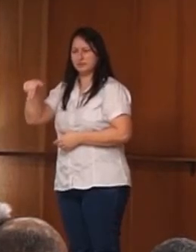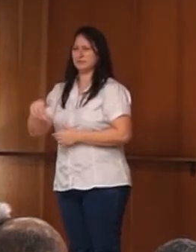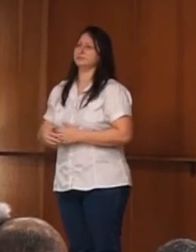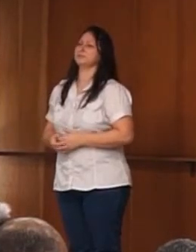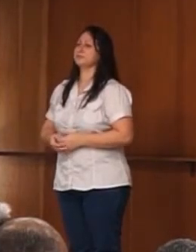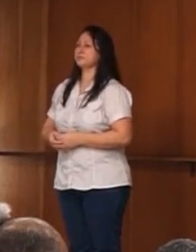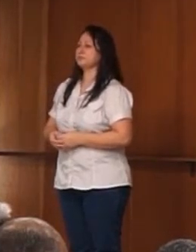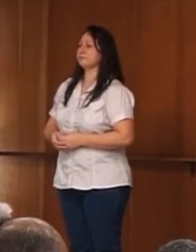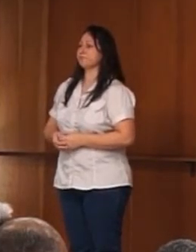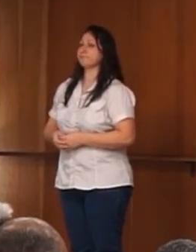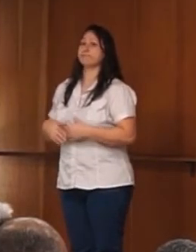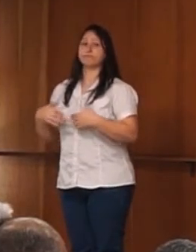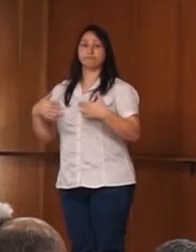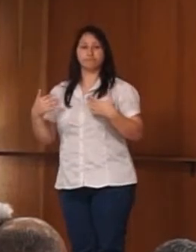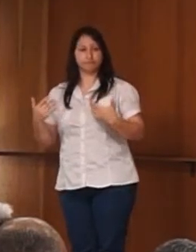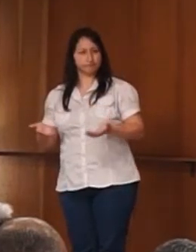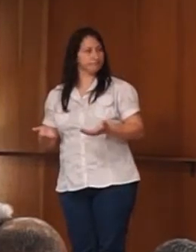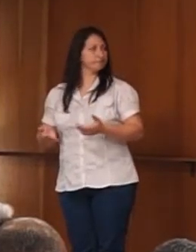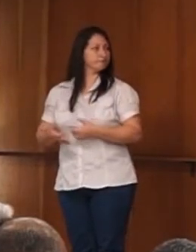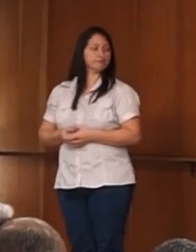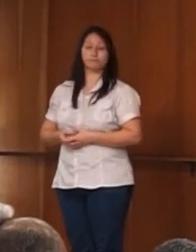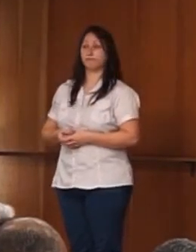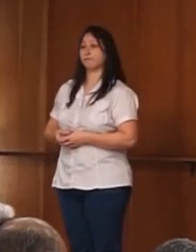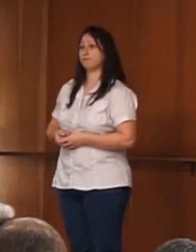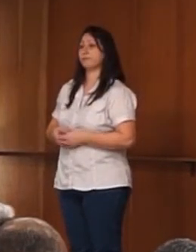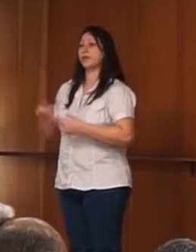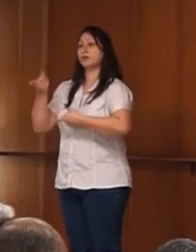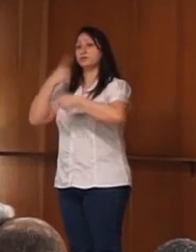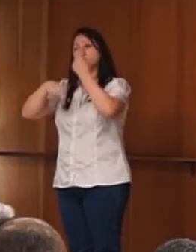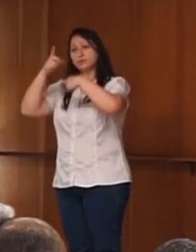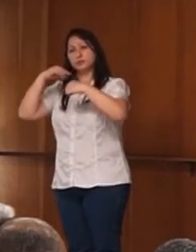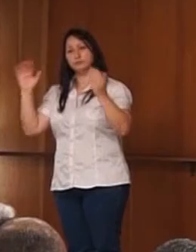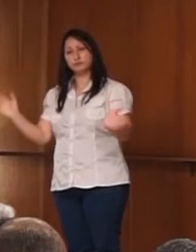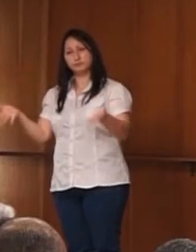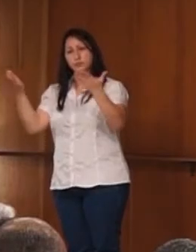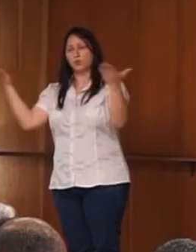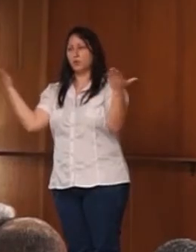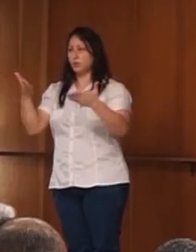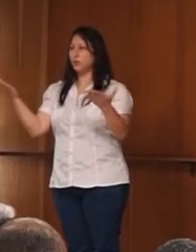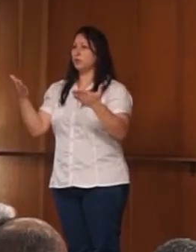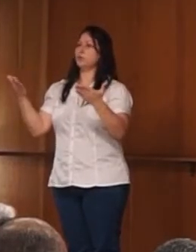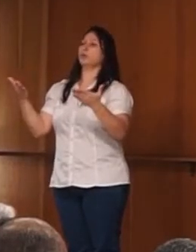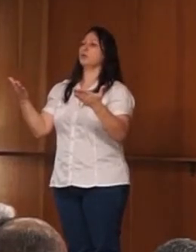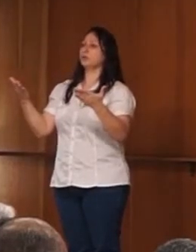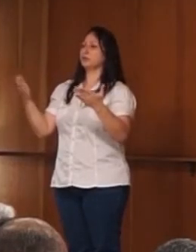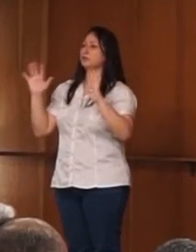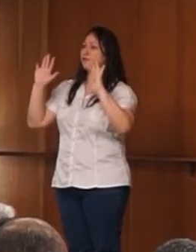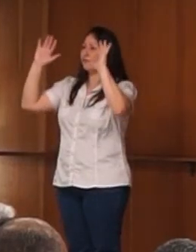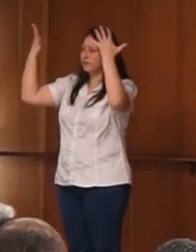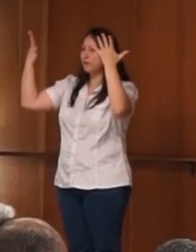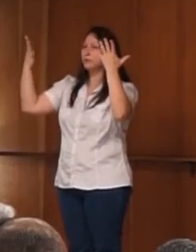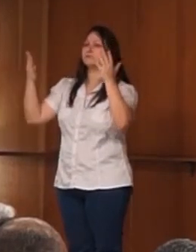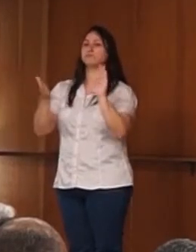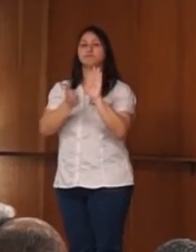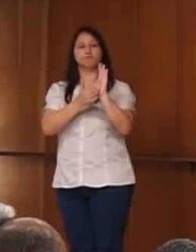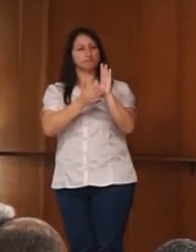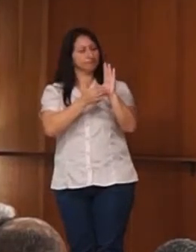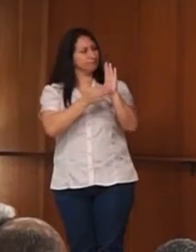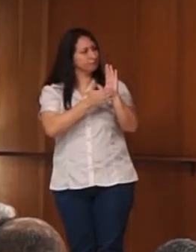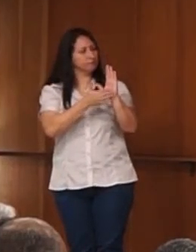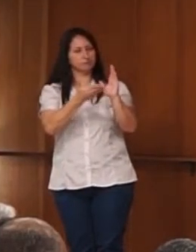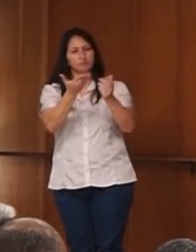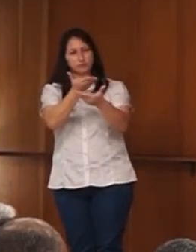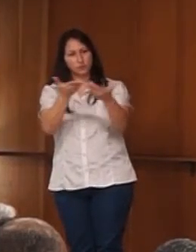disso. Então, gente, desejo sucesso hoje nesse evento. Parabenizo aí as atividades todas da